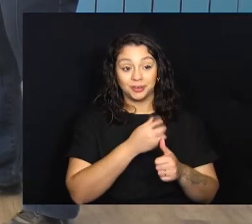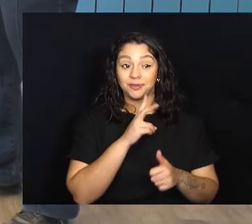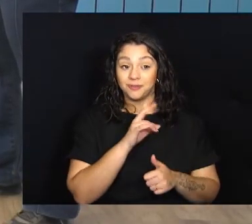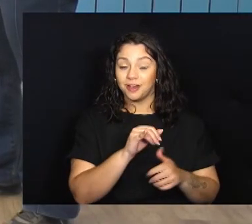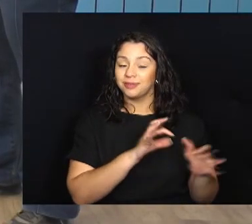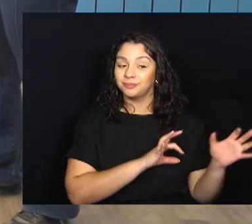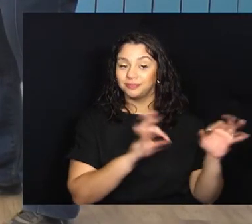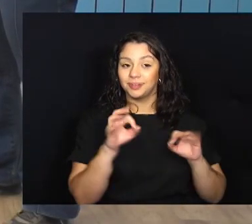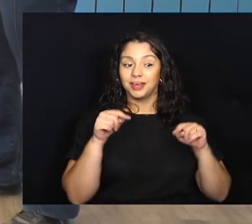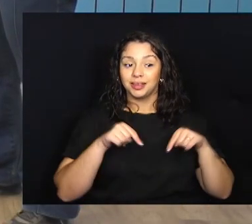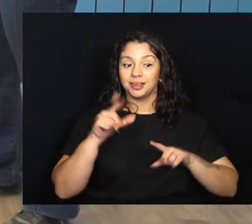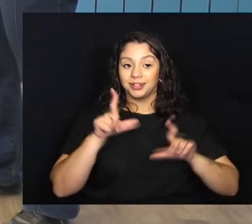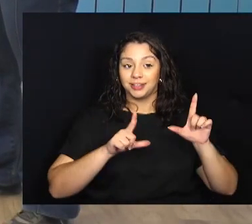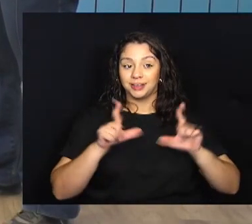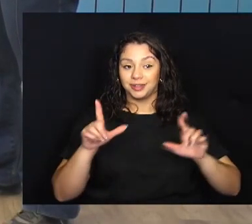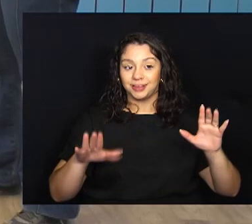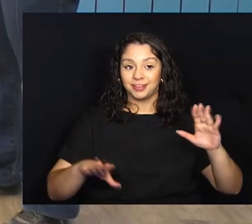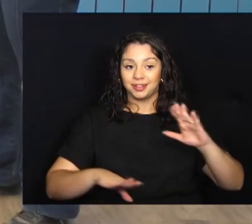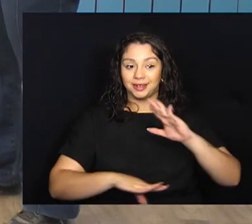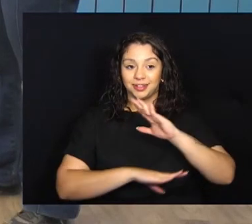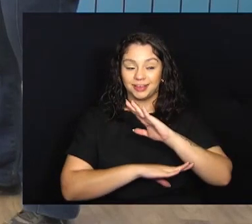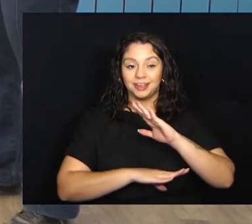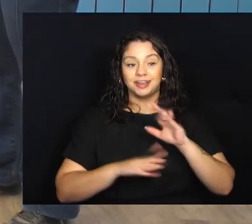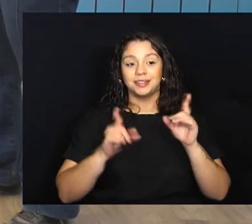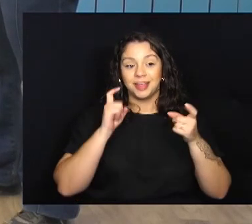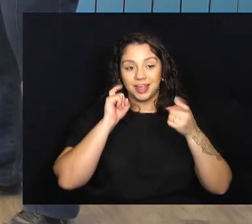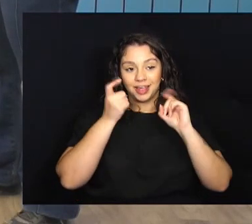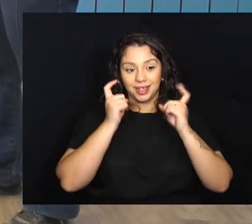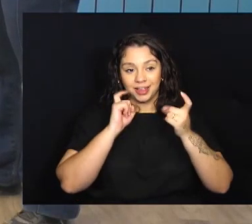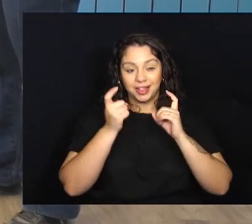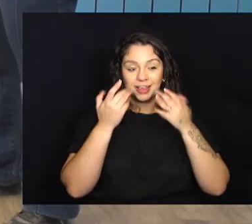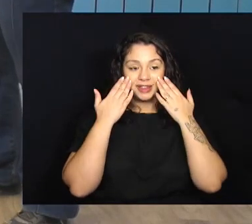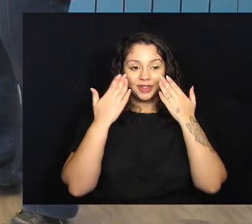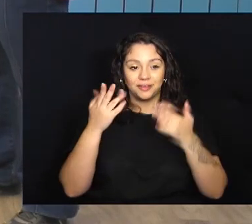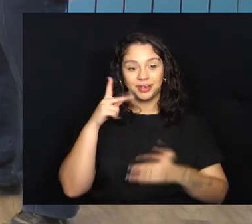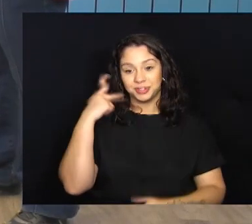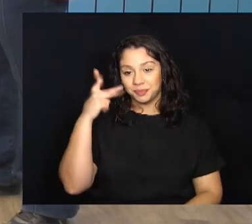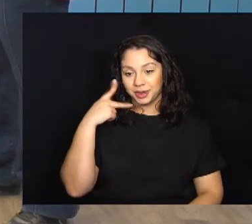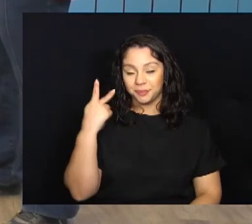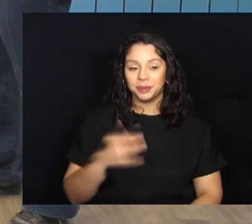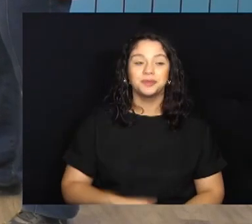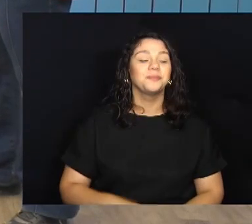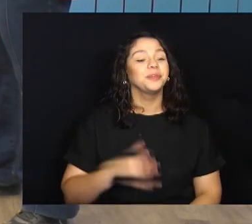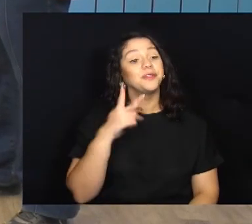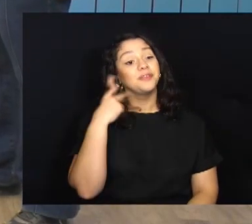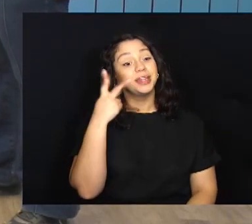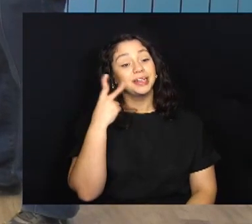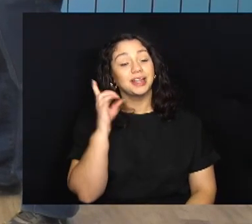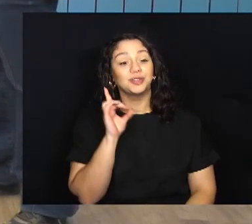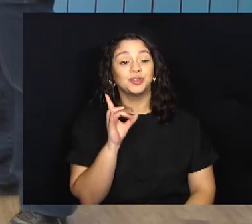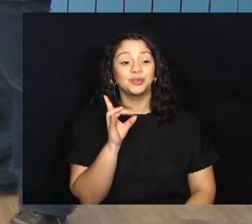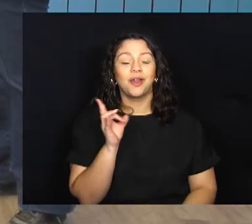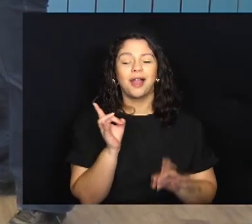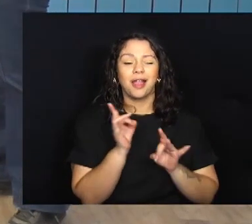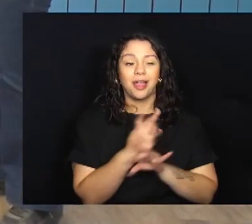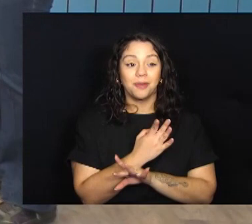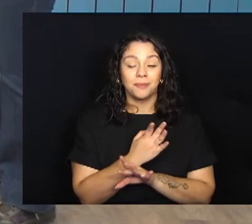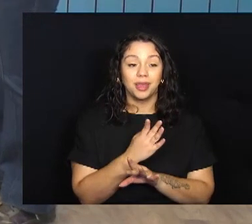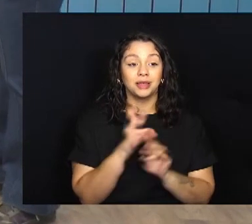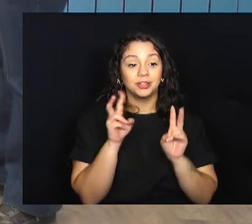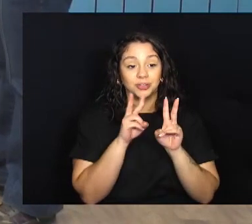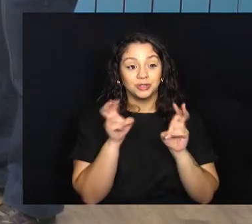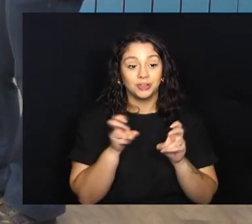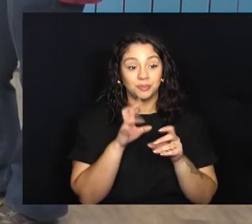TV Câmara Campinas as reuniões da Frente Parlamentar. Vereadora, só para a gente poder encerrar, sobre as